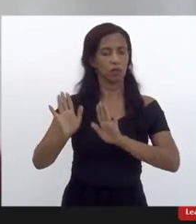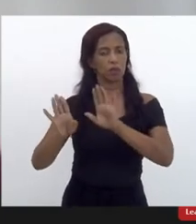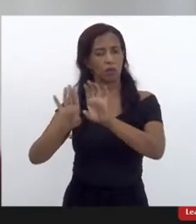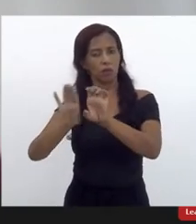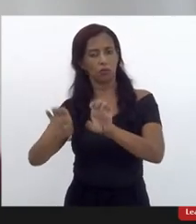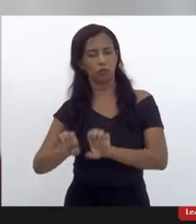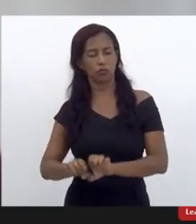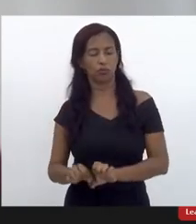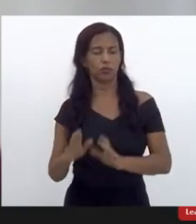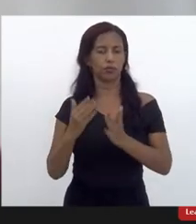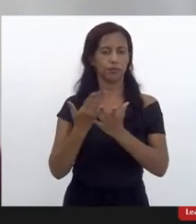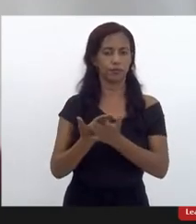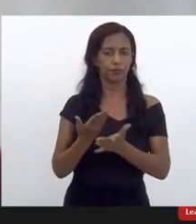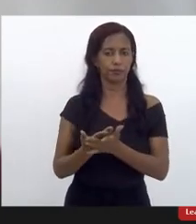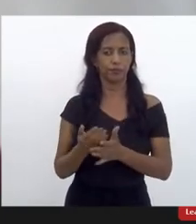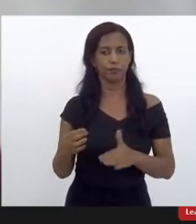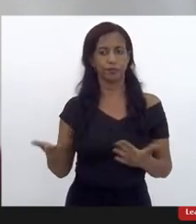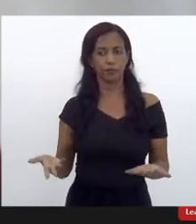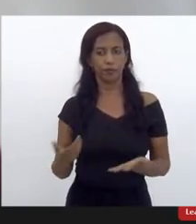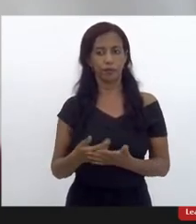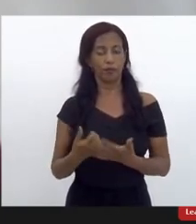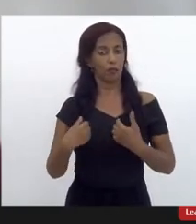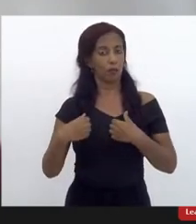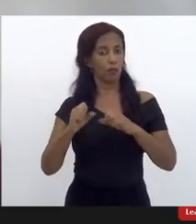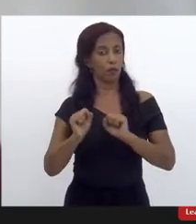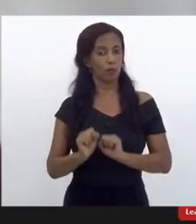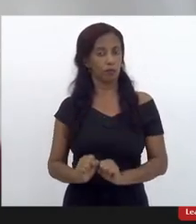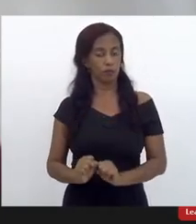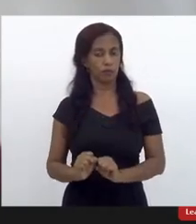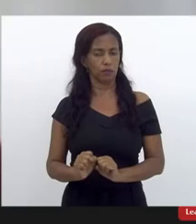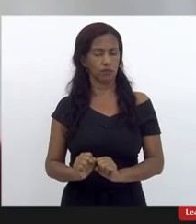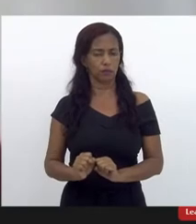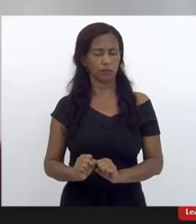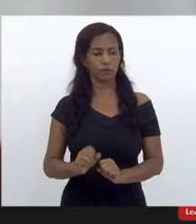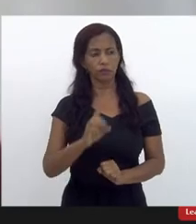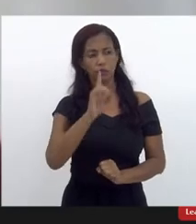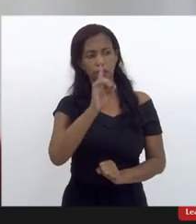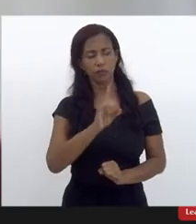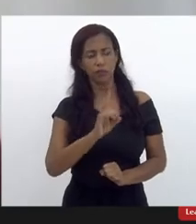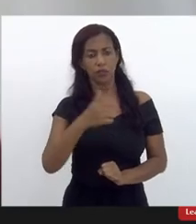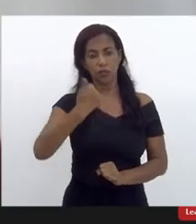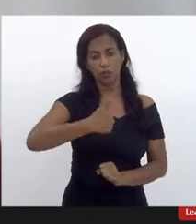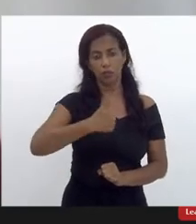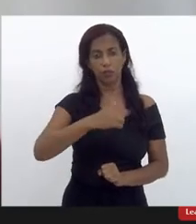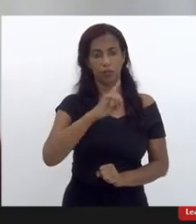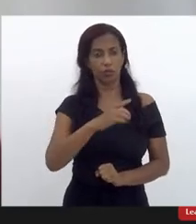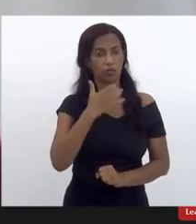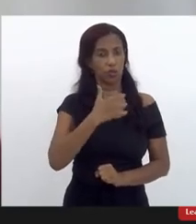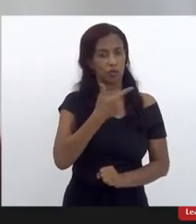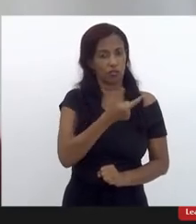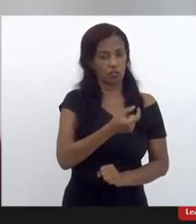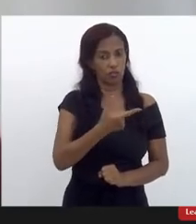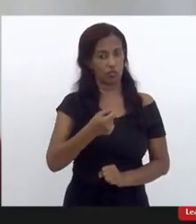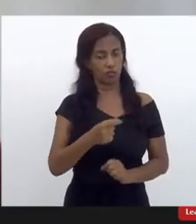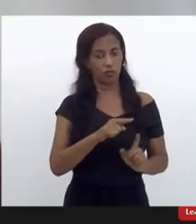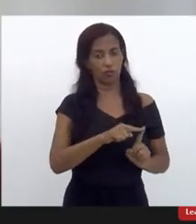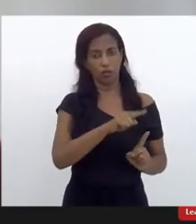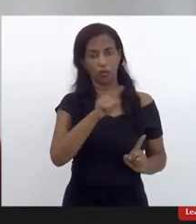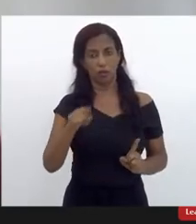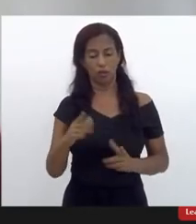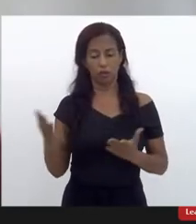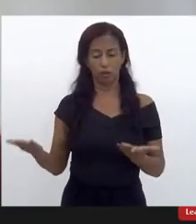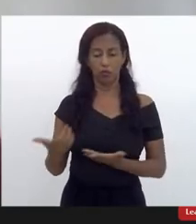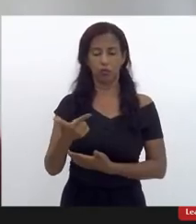da rede. E aí eu posso falar de dezembro, de 1 de dezembro de 2020 até